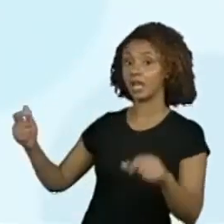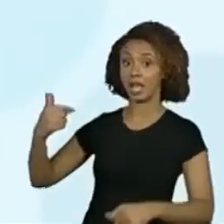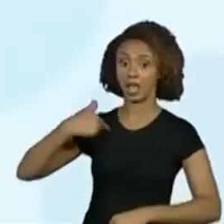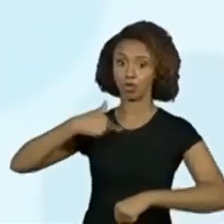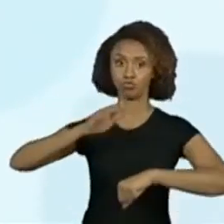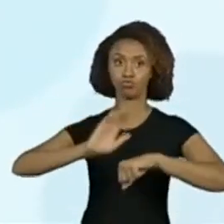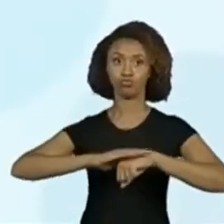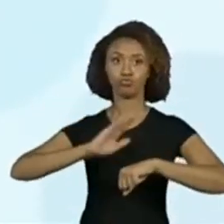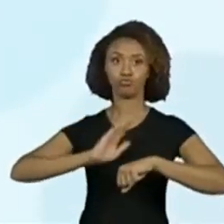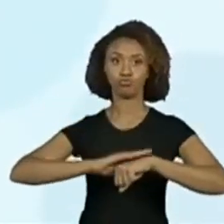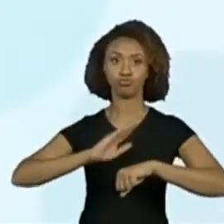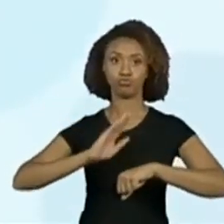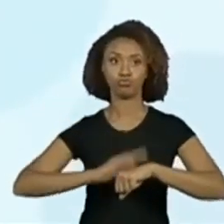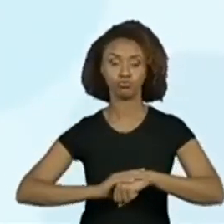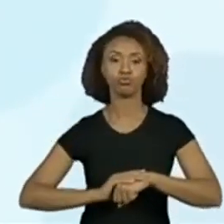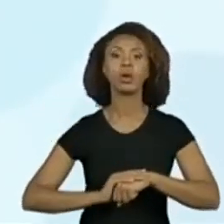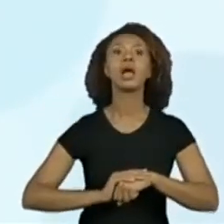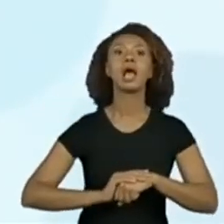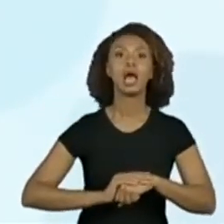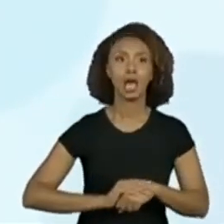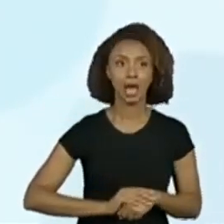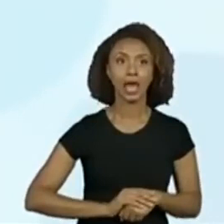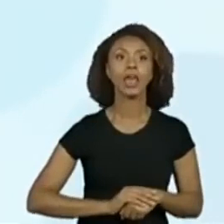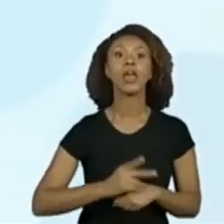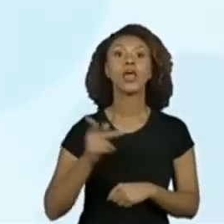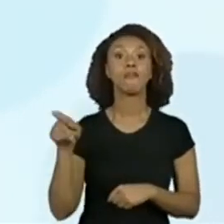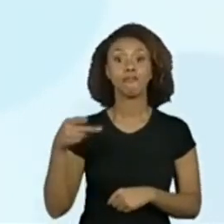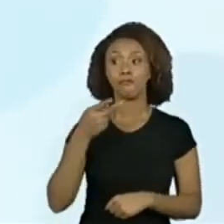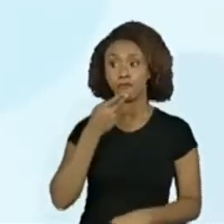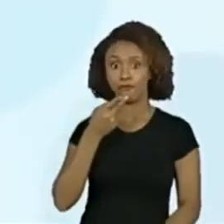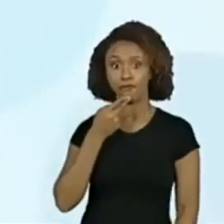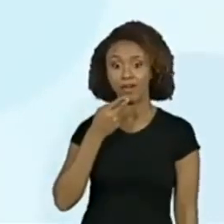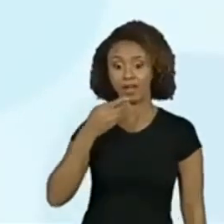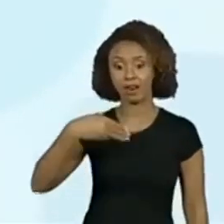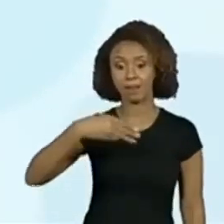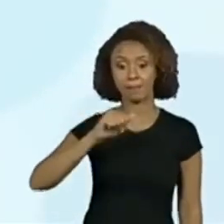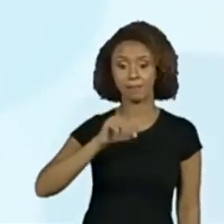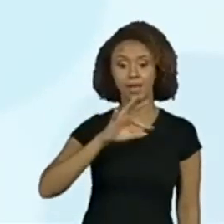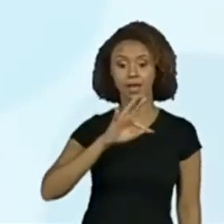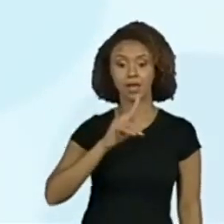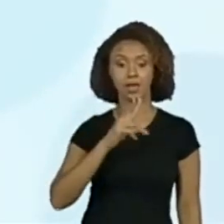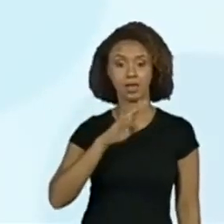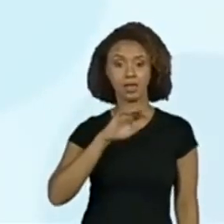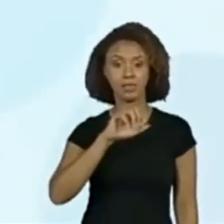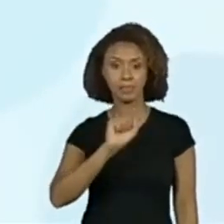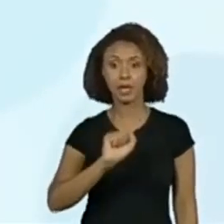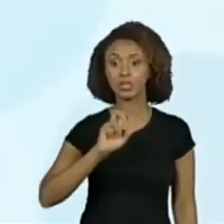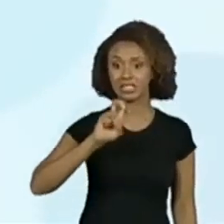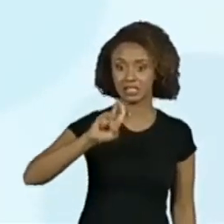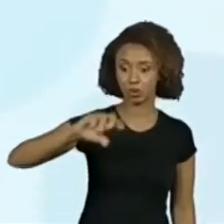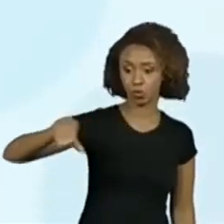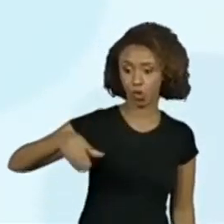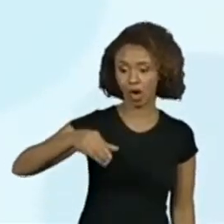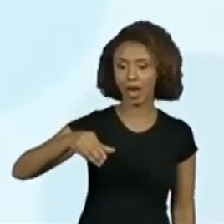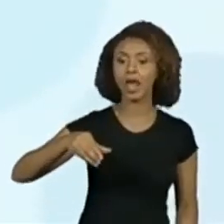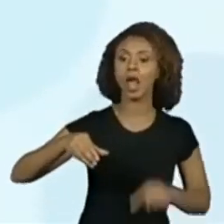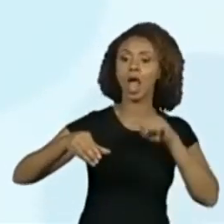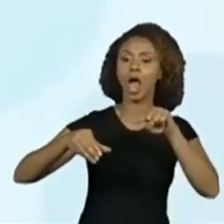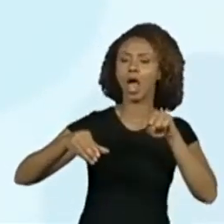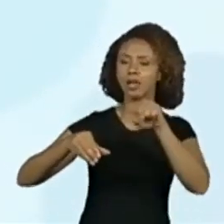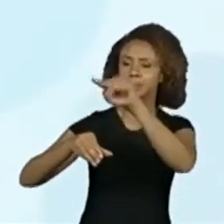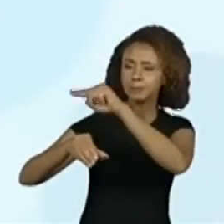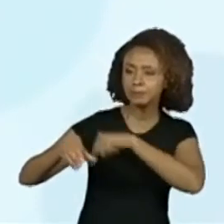circulei a parte que fala que fala o quê que Mateus tinha cinco carrinhos